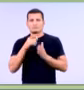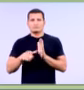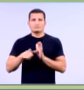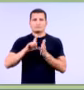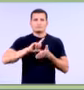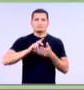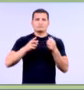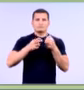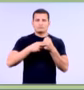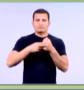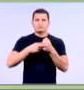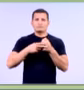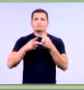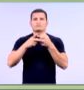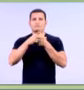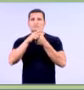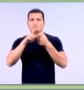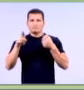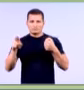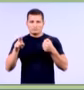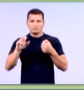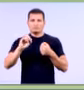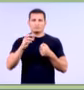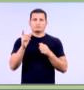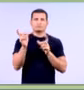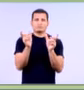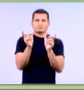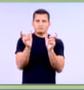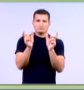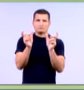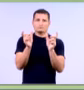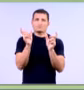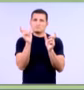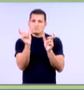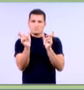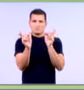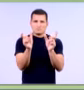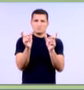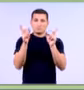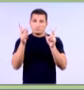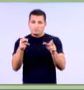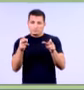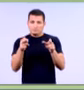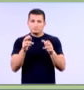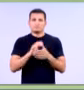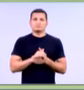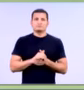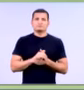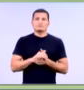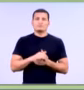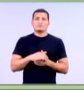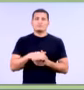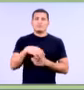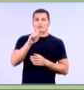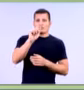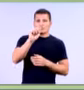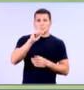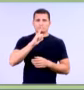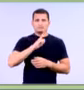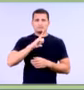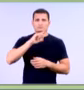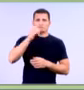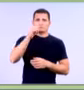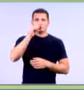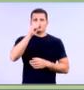e pronomes em gerais ou entre palavras repetidas. E quando o a estiver no singular e a palavra no plural. Também